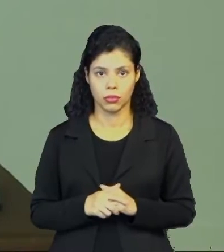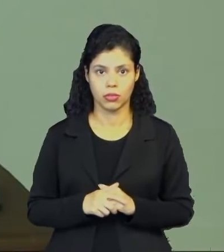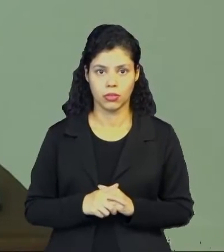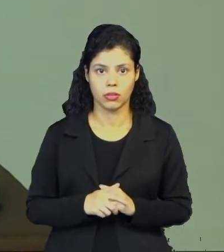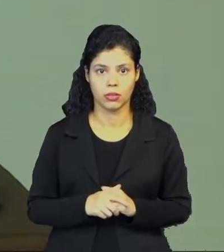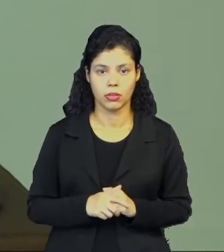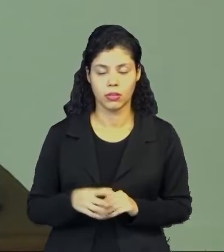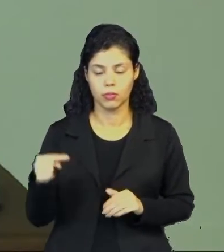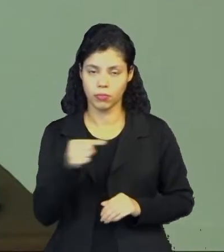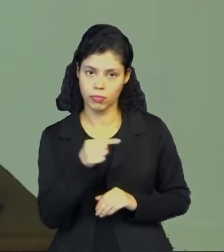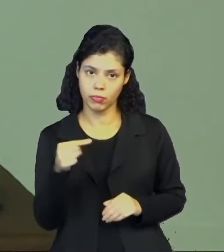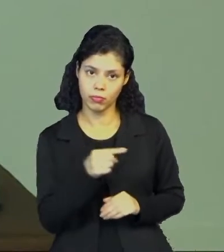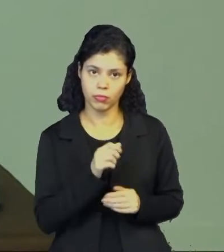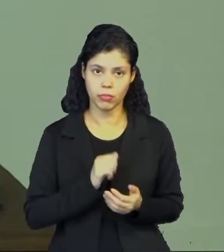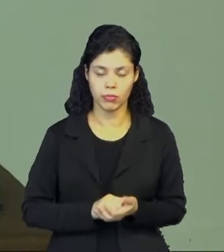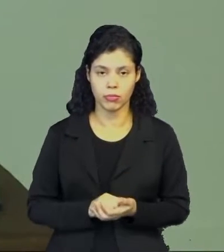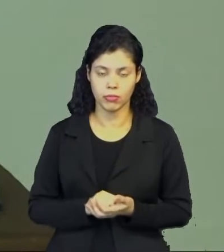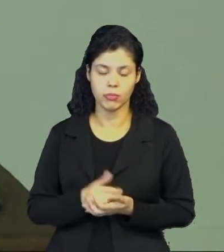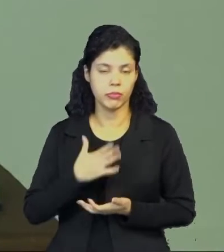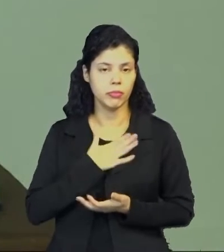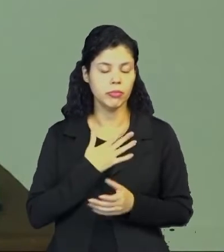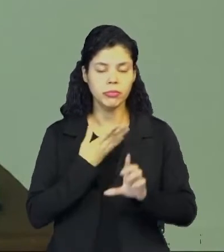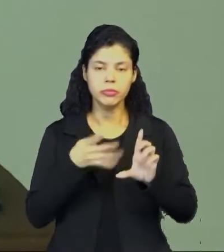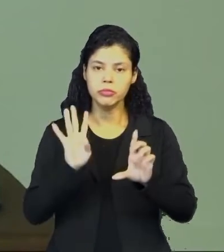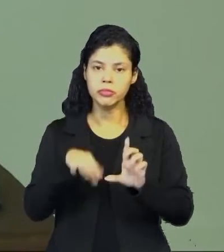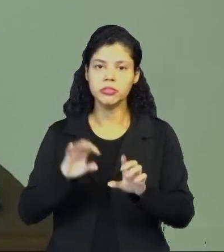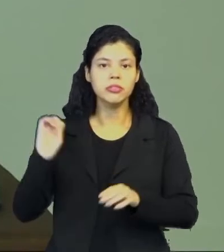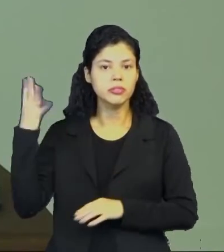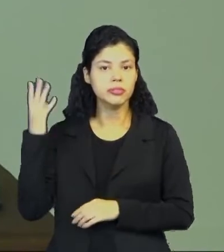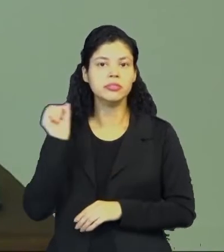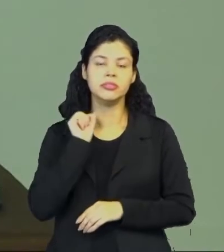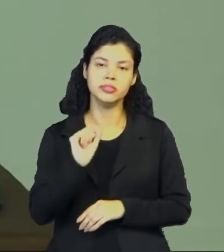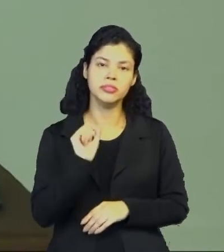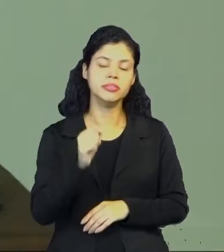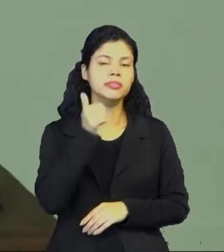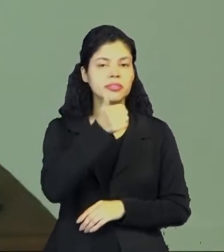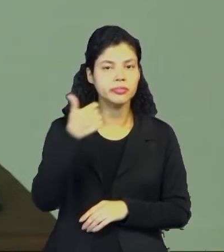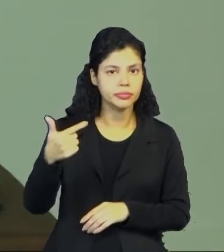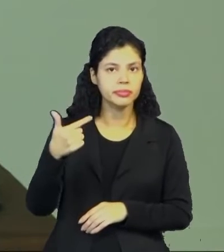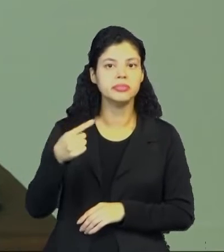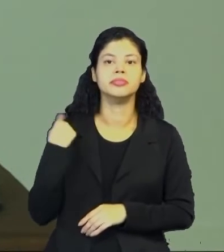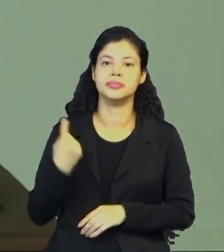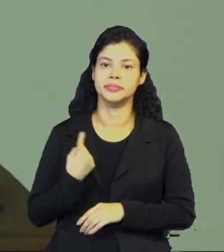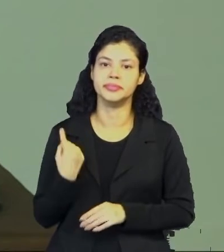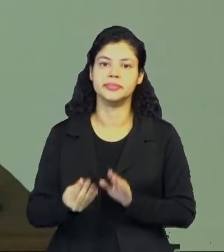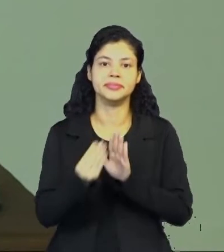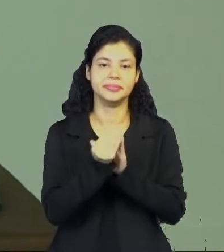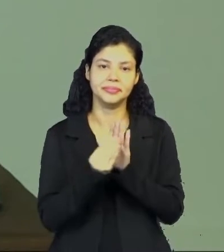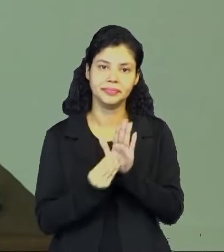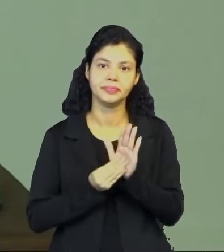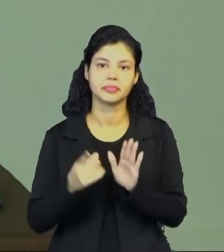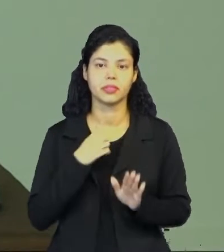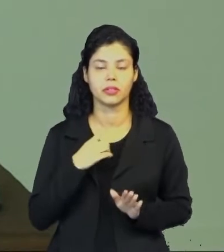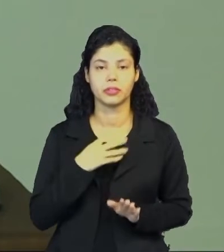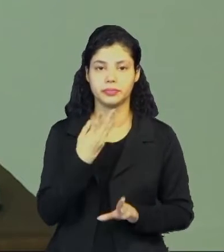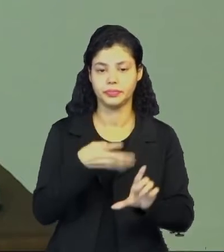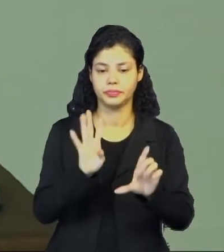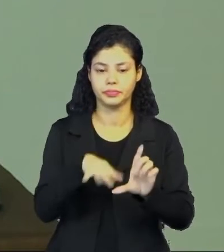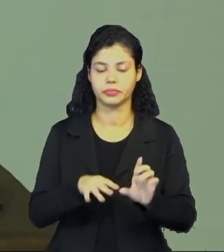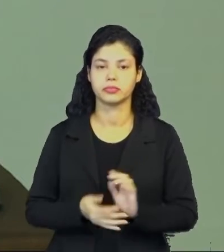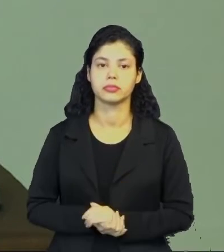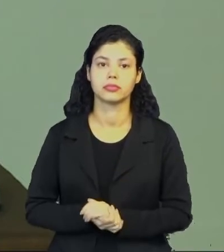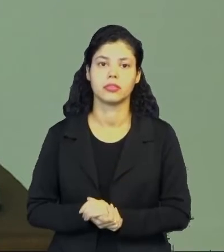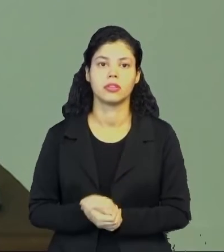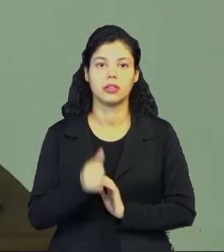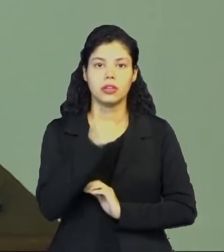e fazer uma subtração do valor que tem na minha tabela. Que no caso aqui seria o 12, que é o único dado que tem na minha tabela aqui, né?